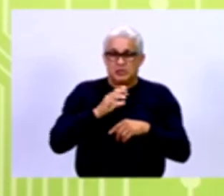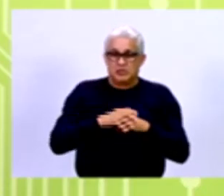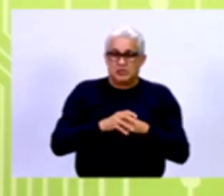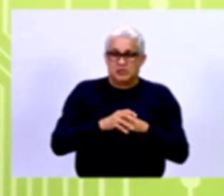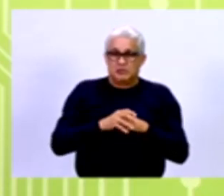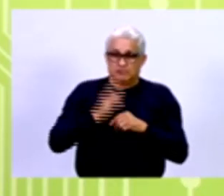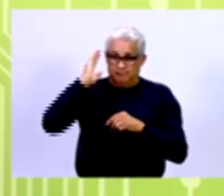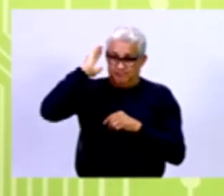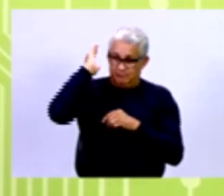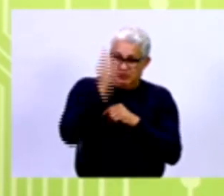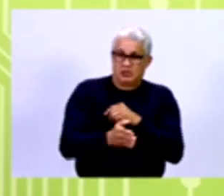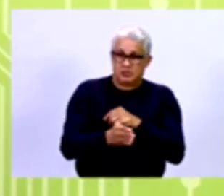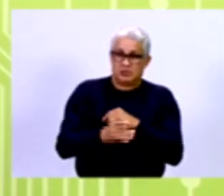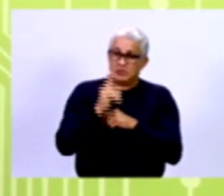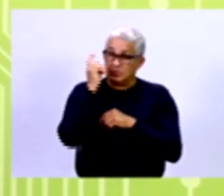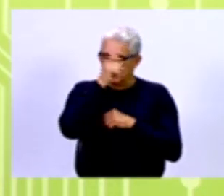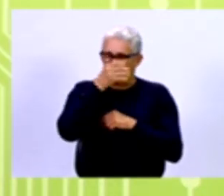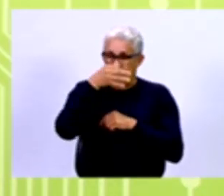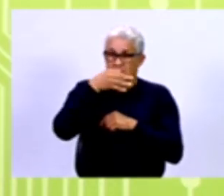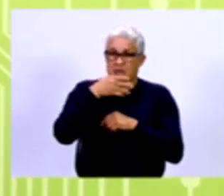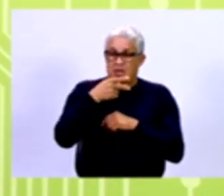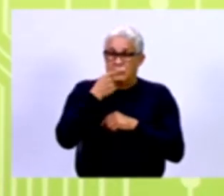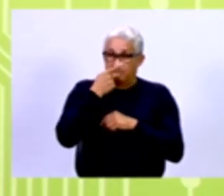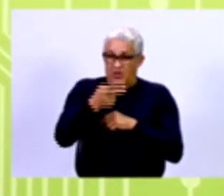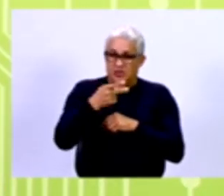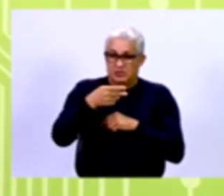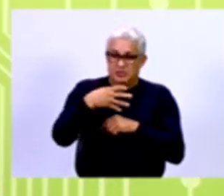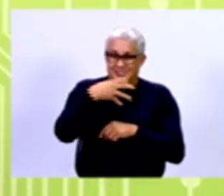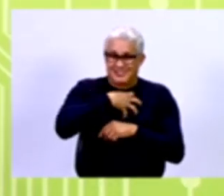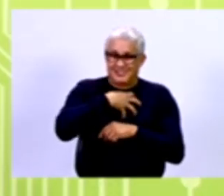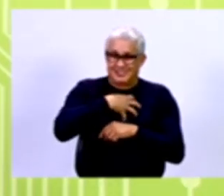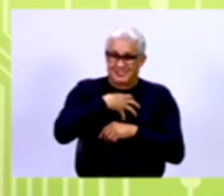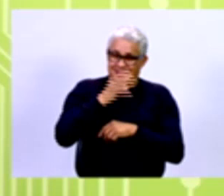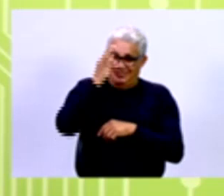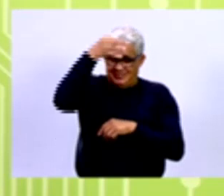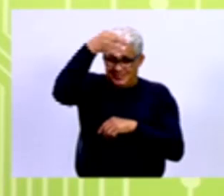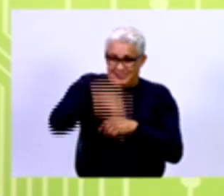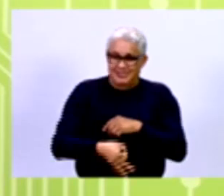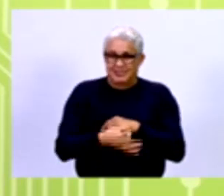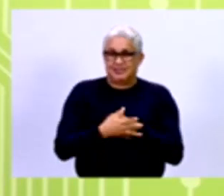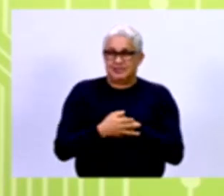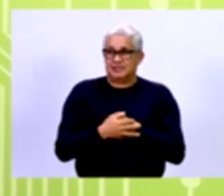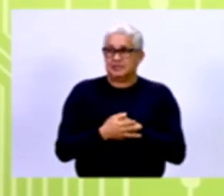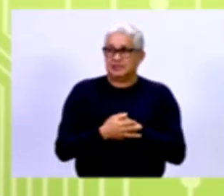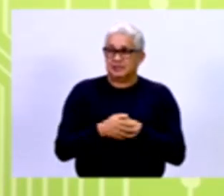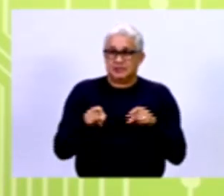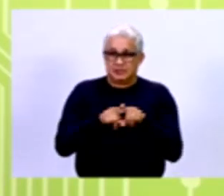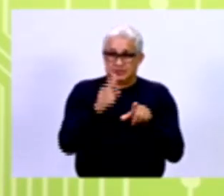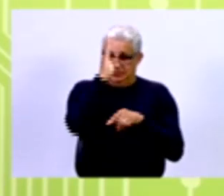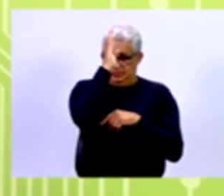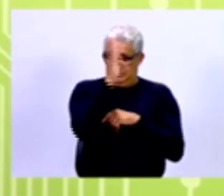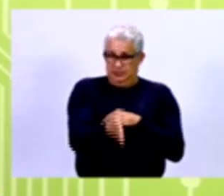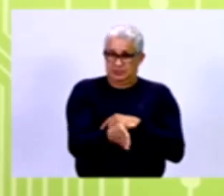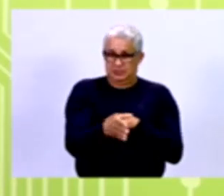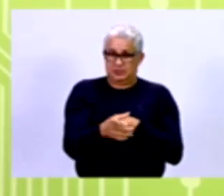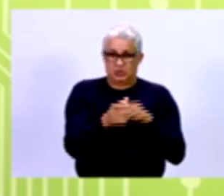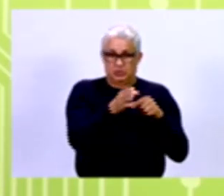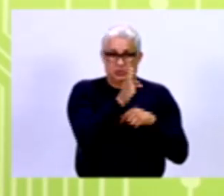É muito difícil você afirmar o sentido e a direção, né,